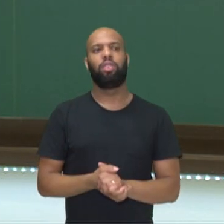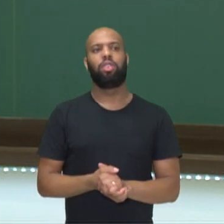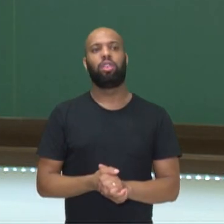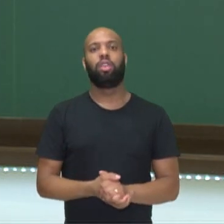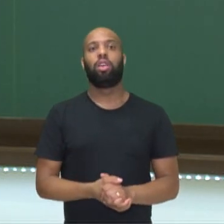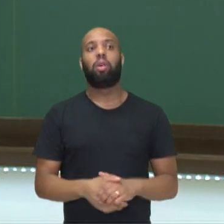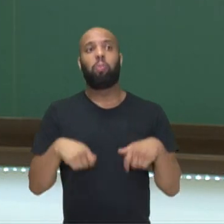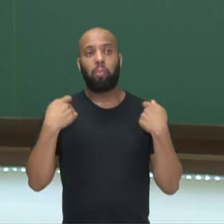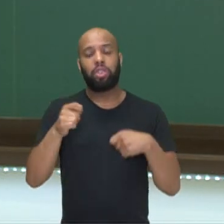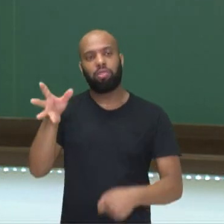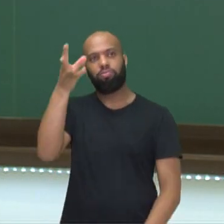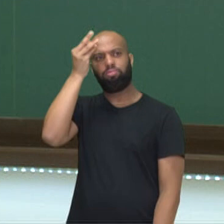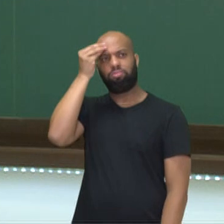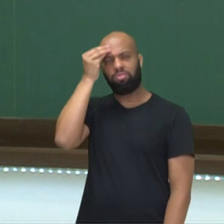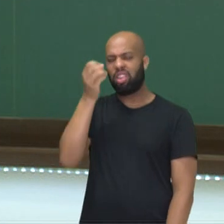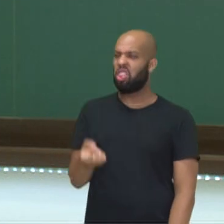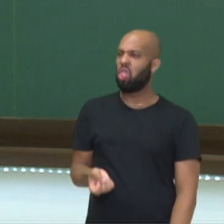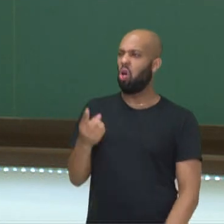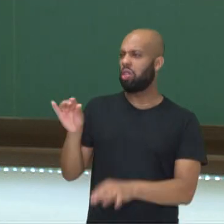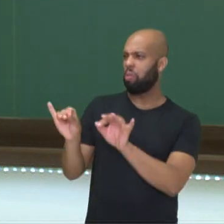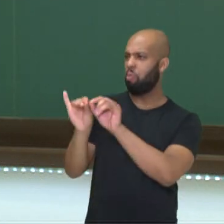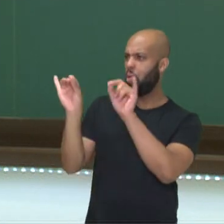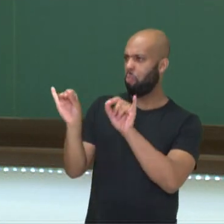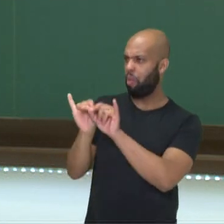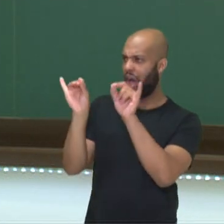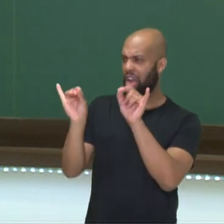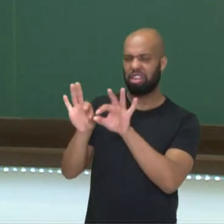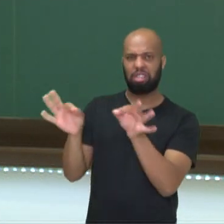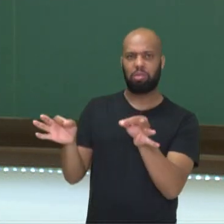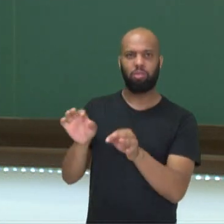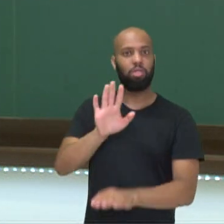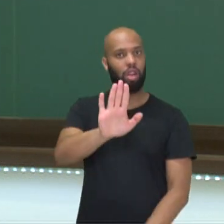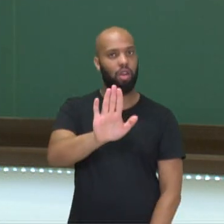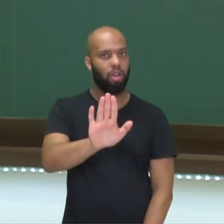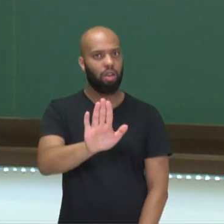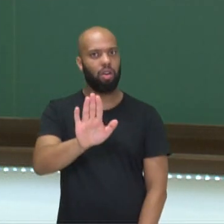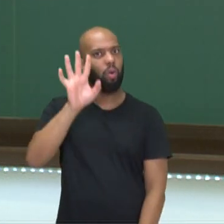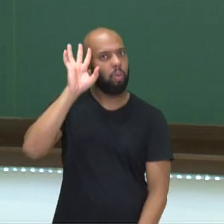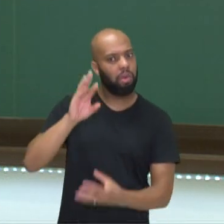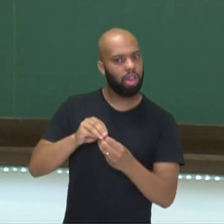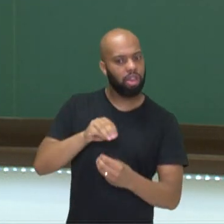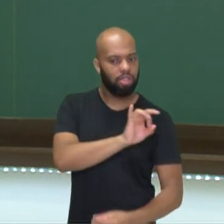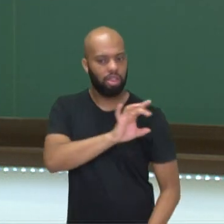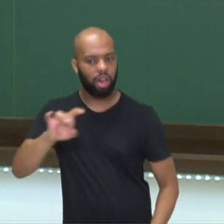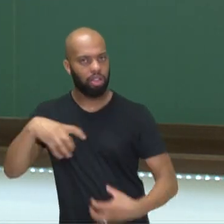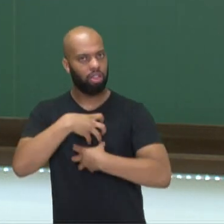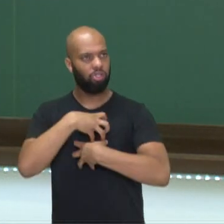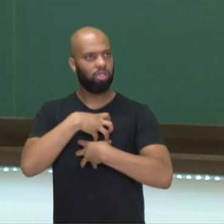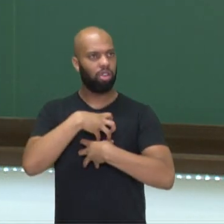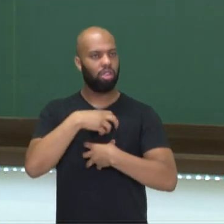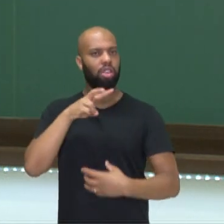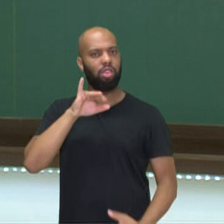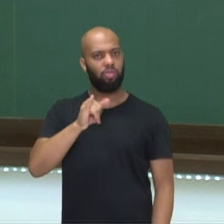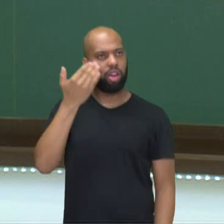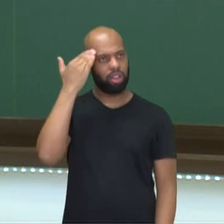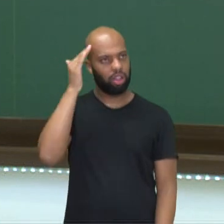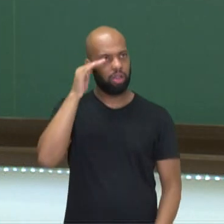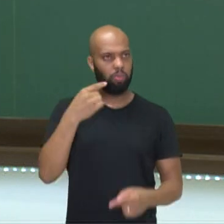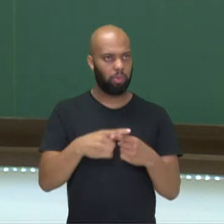eu preciso saber bem. Parece uma bobagem, porque ele é muito simples. Mas eu preciso entender o que está acontecendo em cada dízima. Você já vai saber por quê.